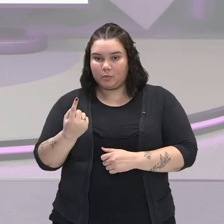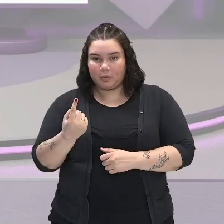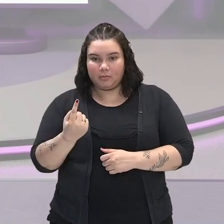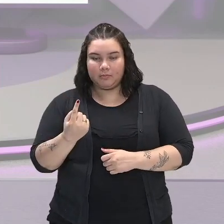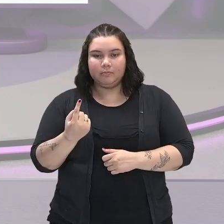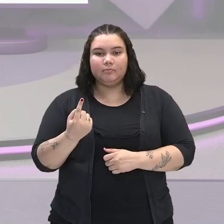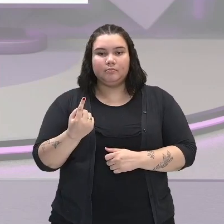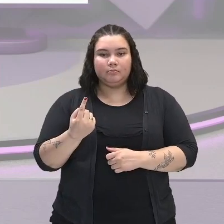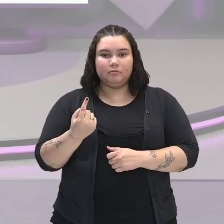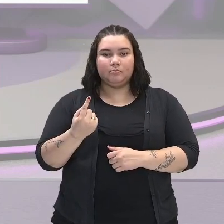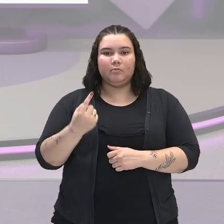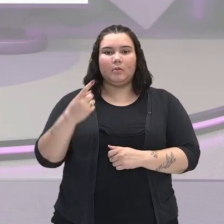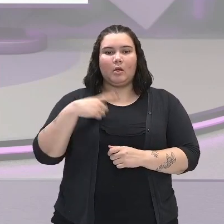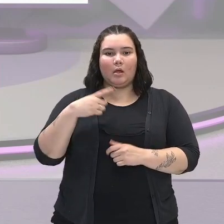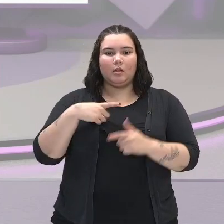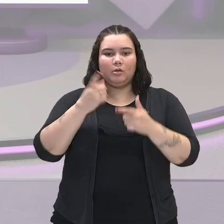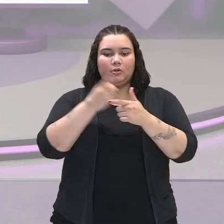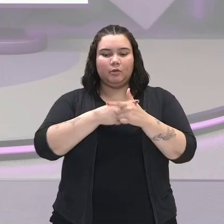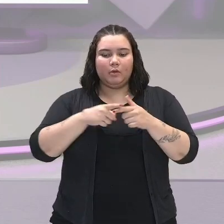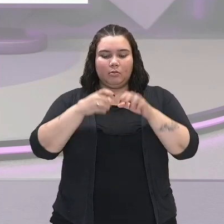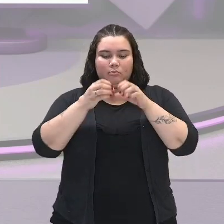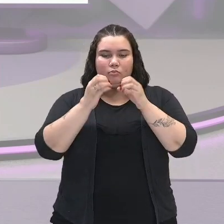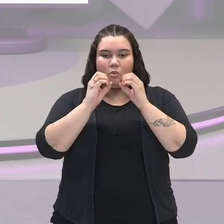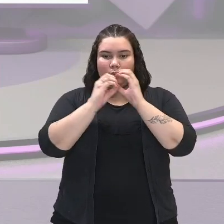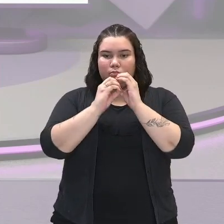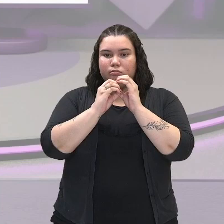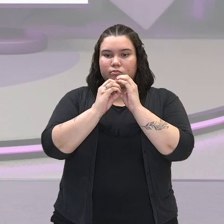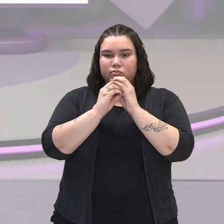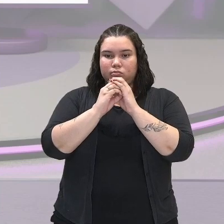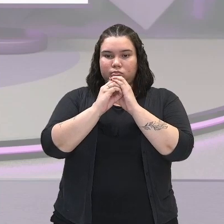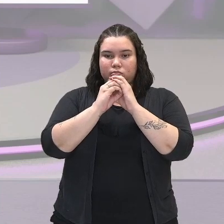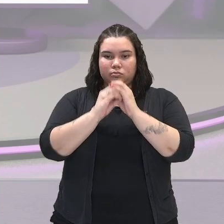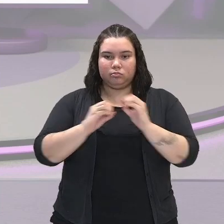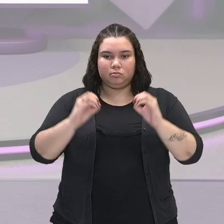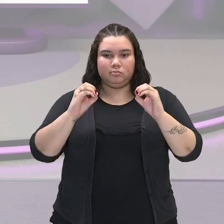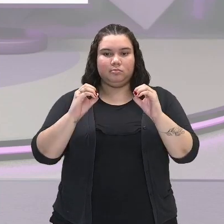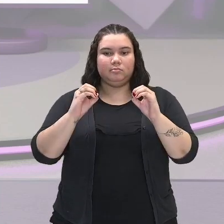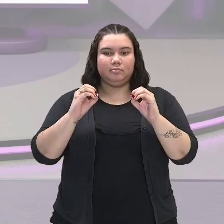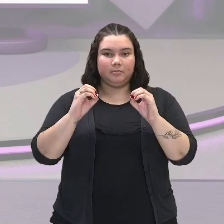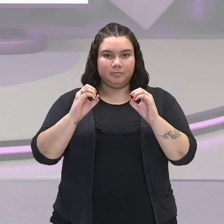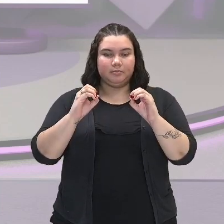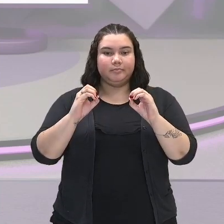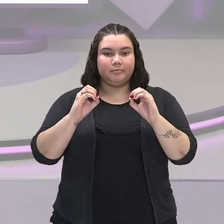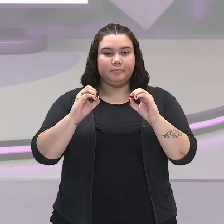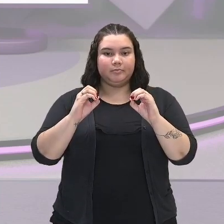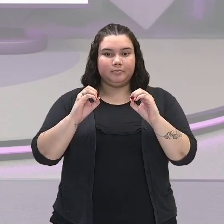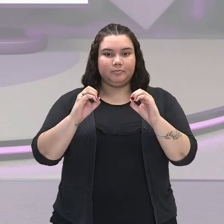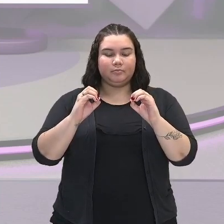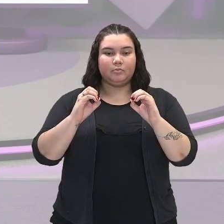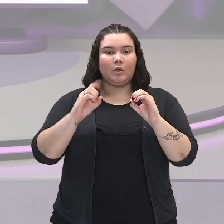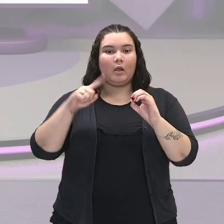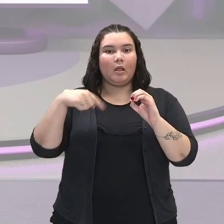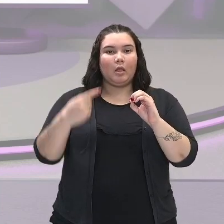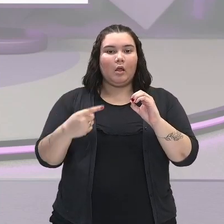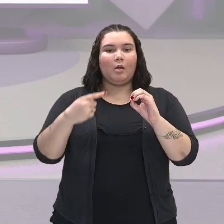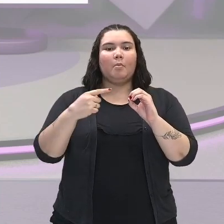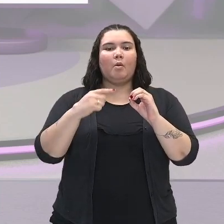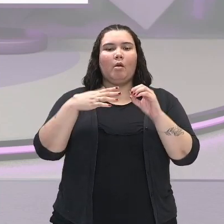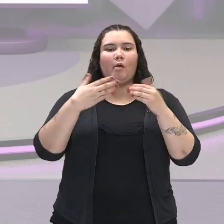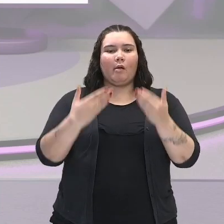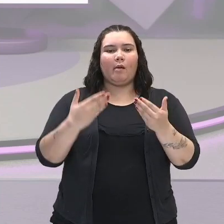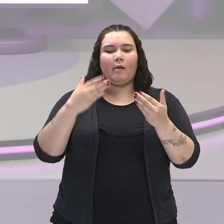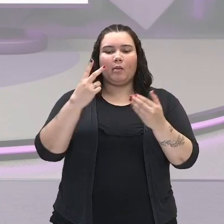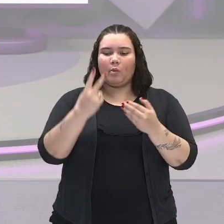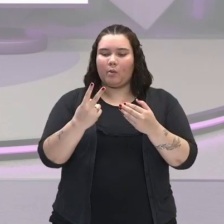ela vai se dividir, né? Ela vai se dividir em duas. Aí a gente pode imaginar, poxa, então depois